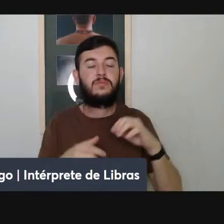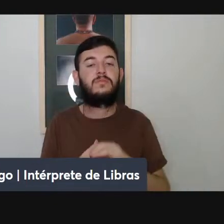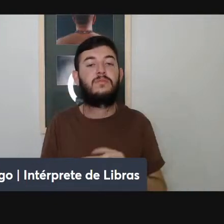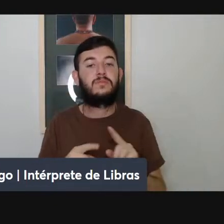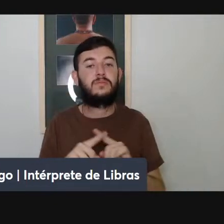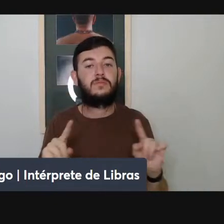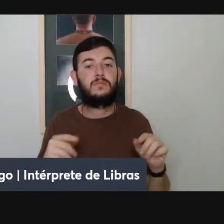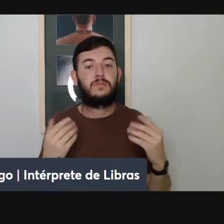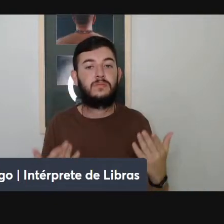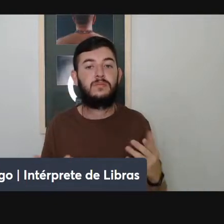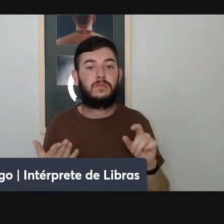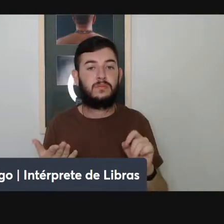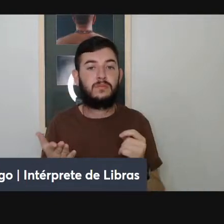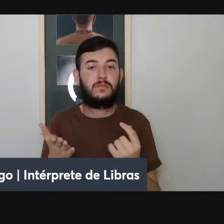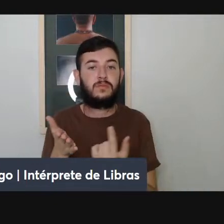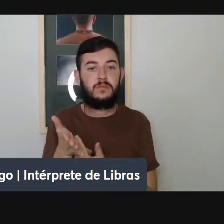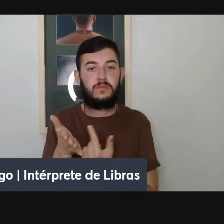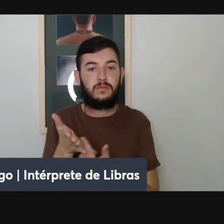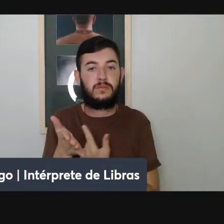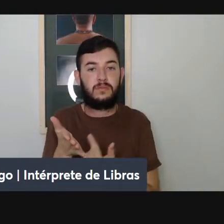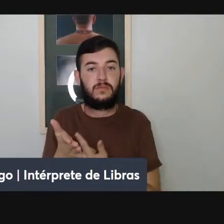Southern Theory,